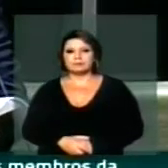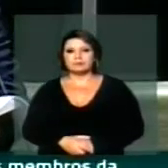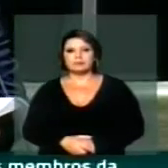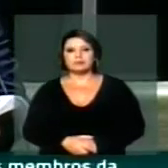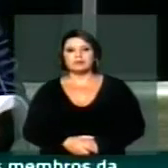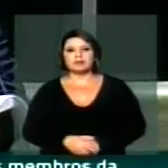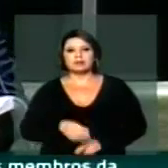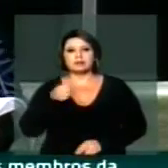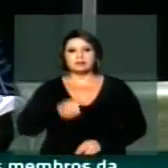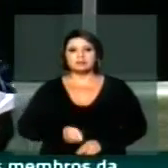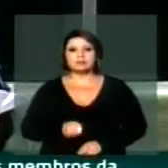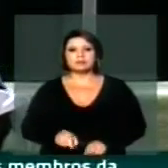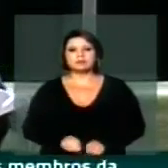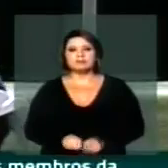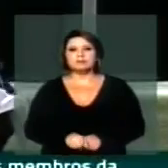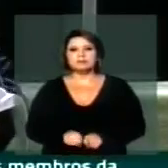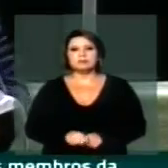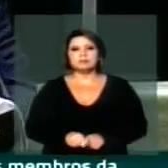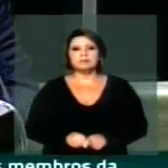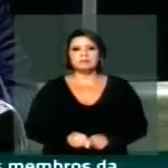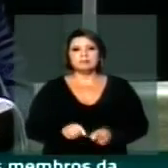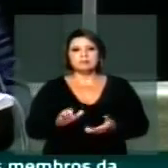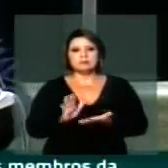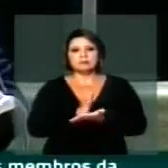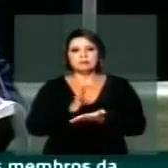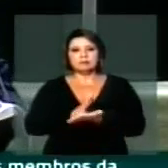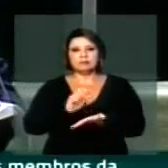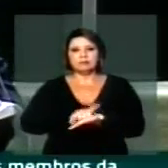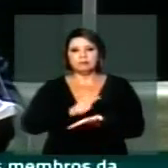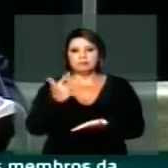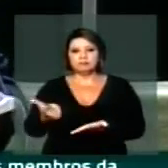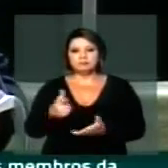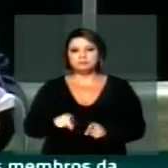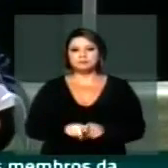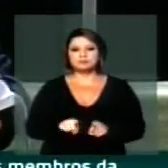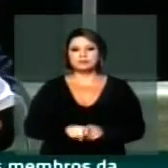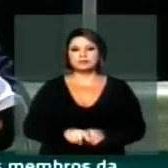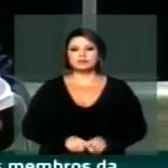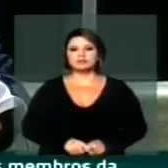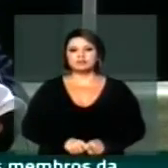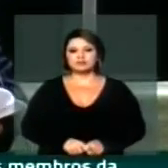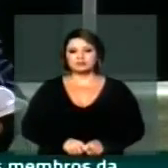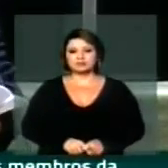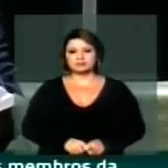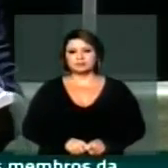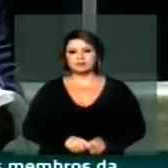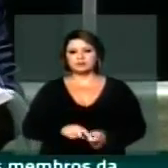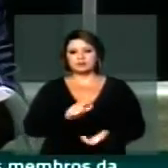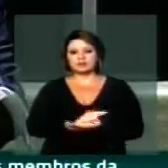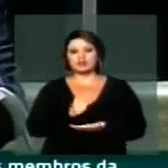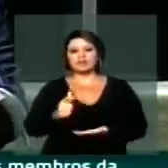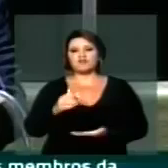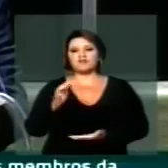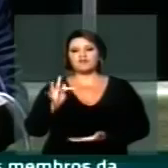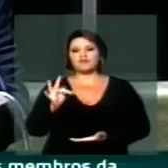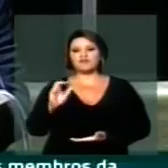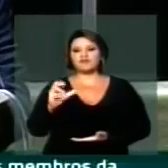Do rigorosíssimo colunista Jânio de Freitas, do Conselho Editorial da Folha de São